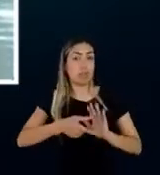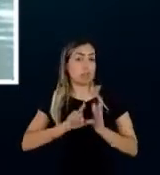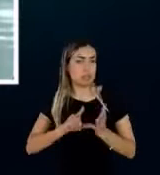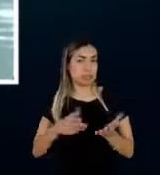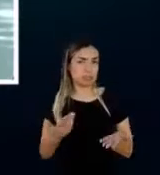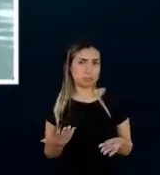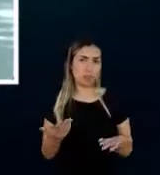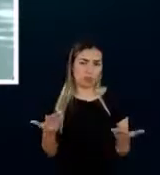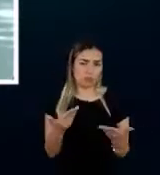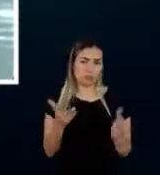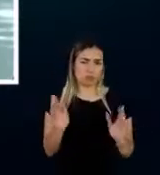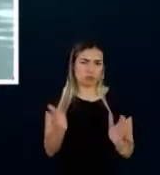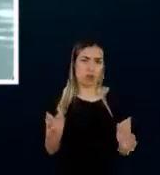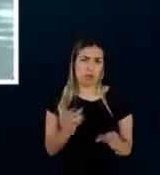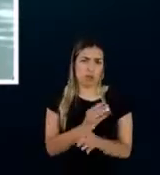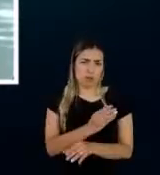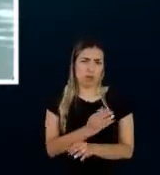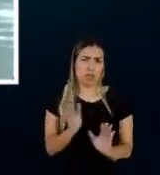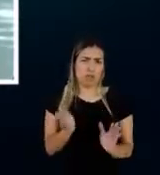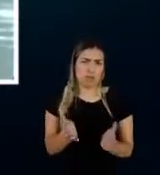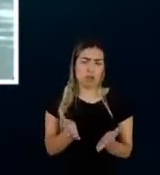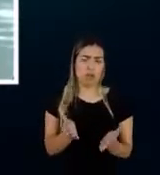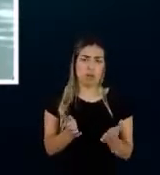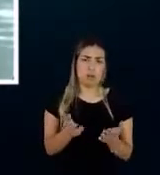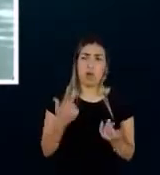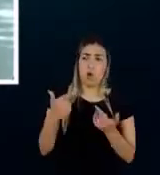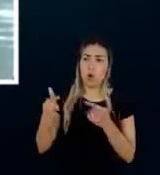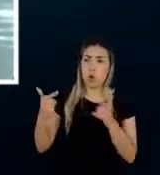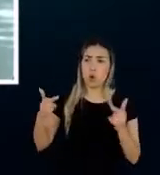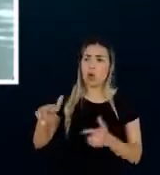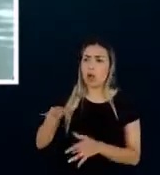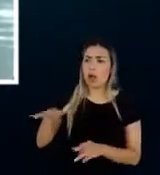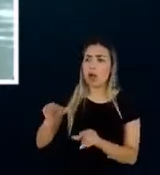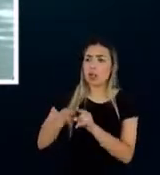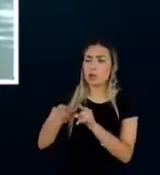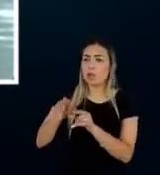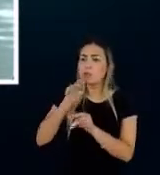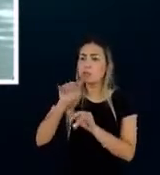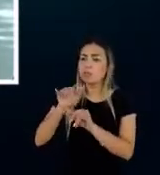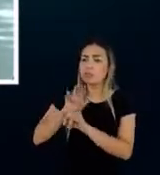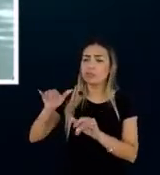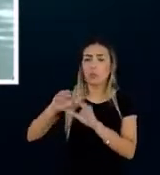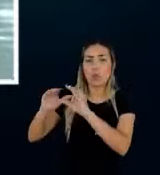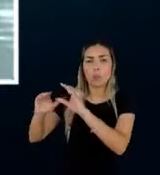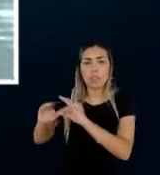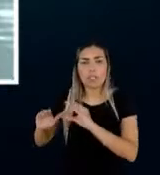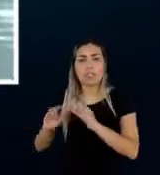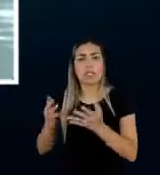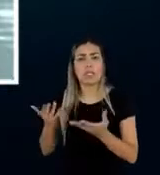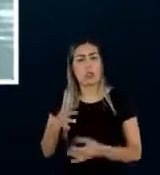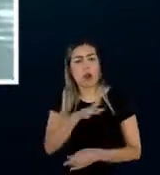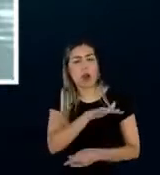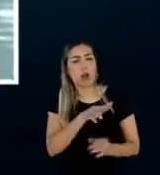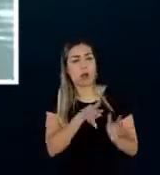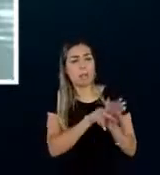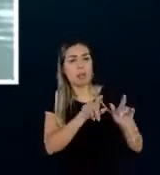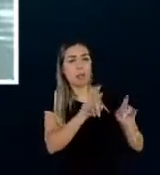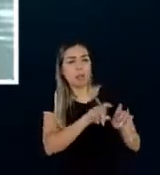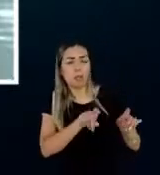nós já fazemos. Alguns outros setores, no caso do setor da telecomunicações, do setor de computação,